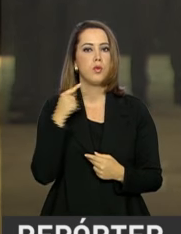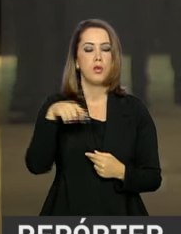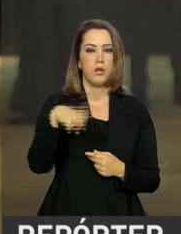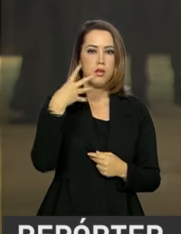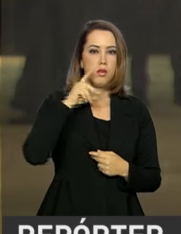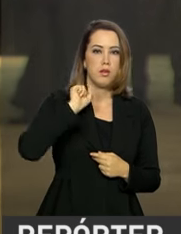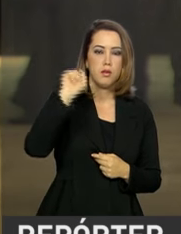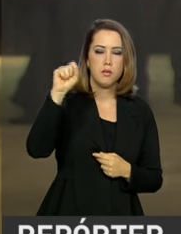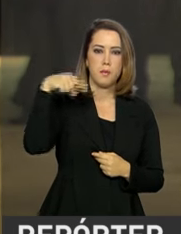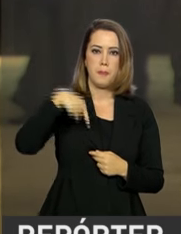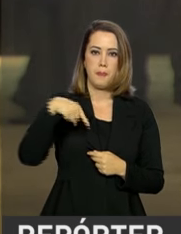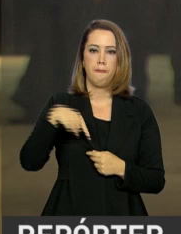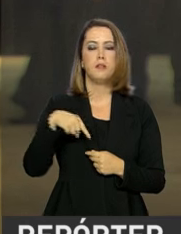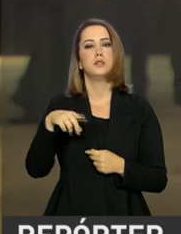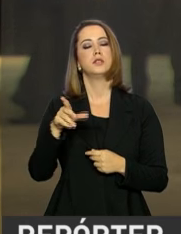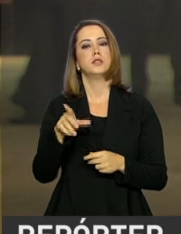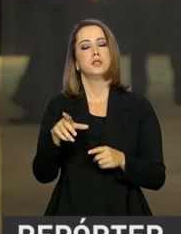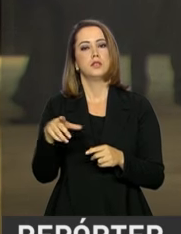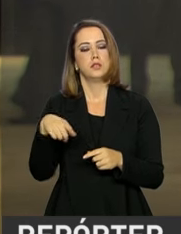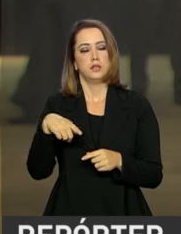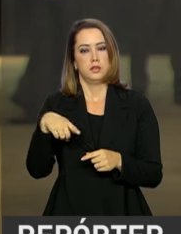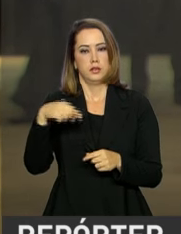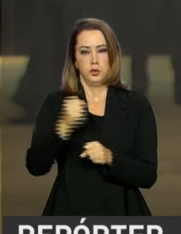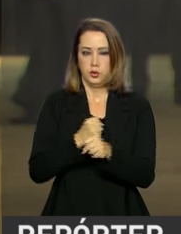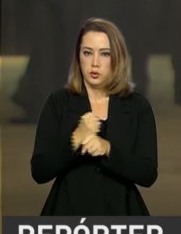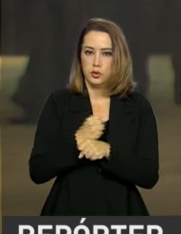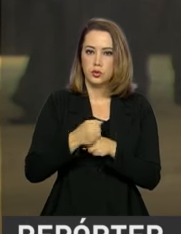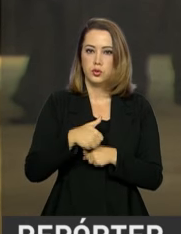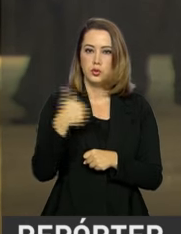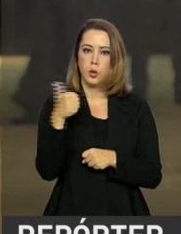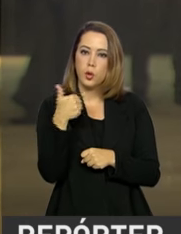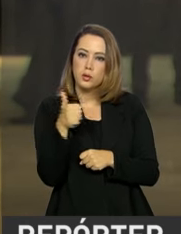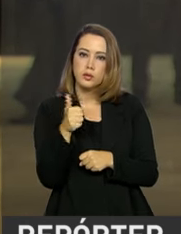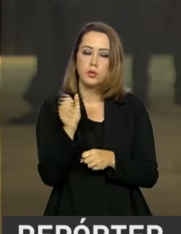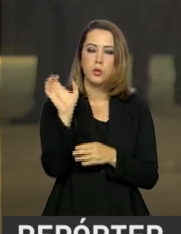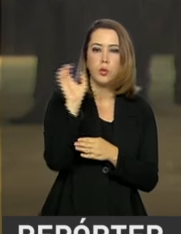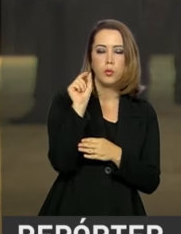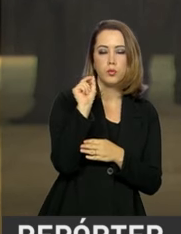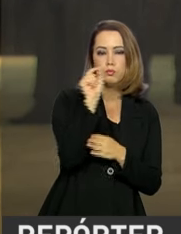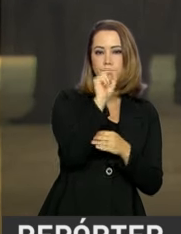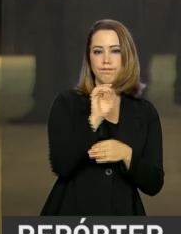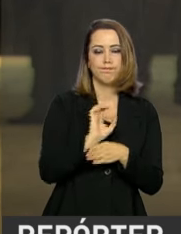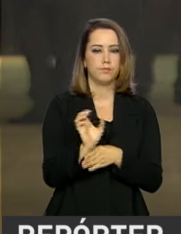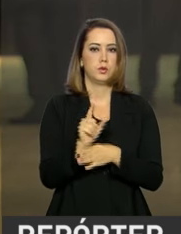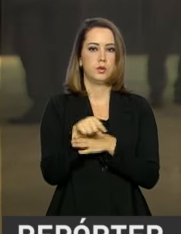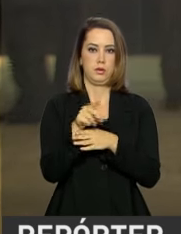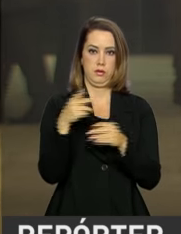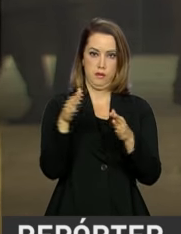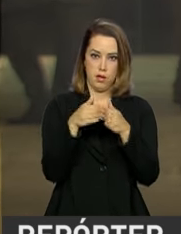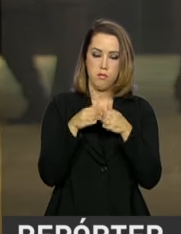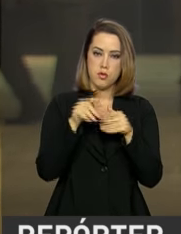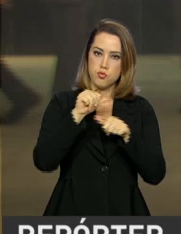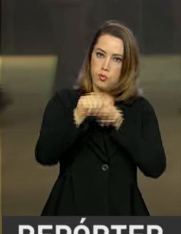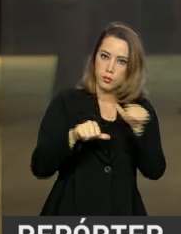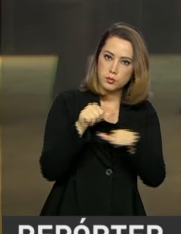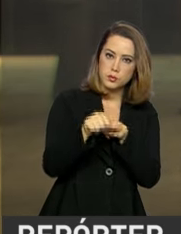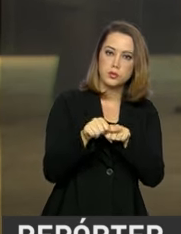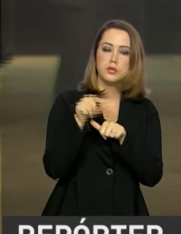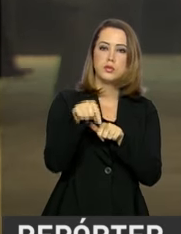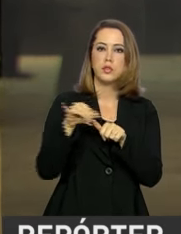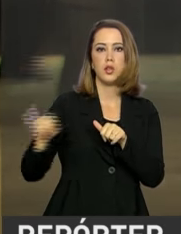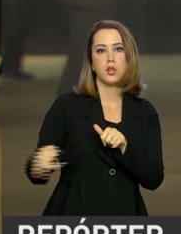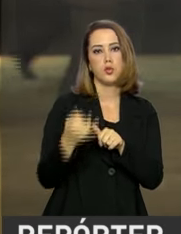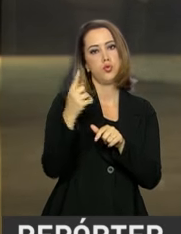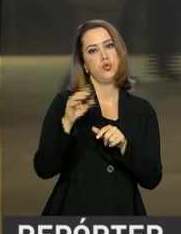o Supremo Tribunal Federal acatou o pedido de 11 estados para que este cálculo fosse modificado para juros simples,